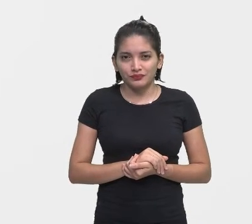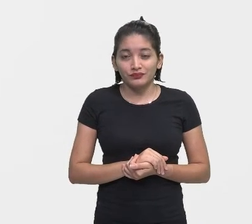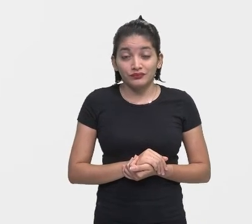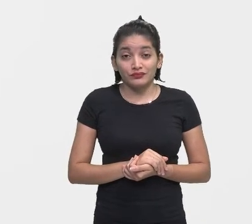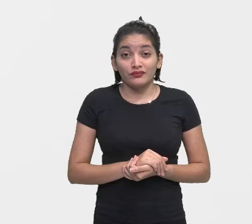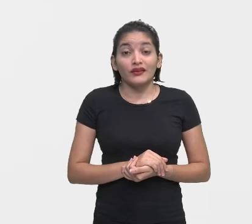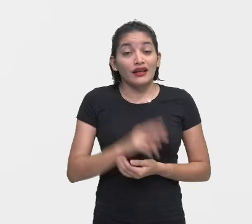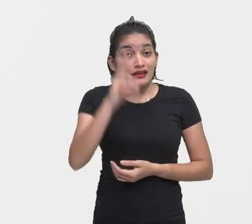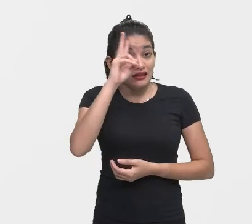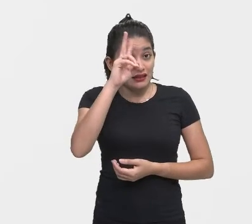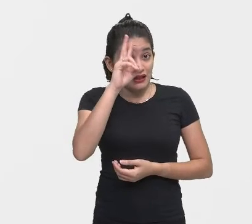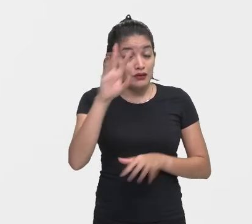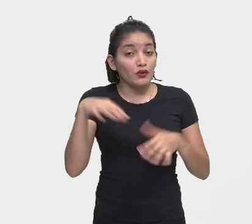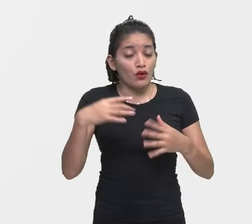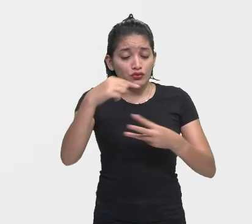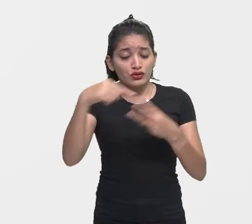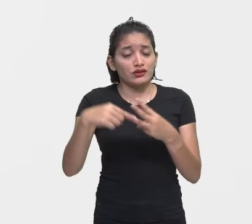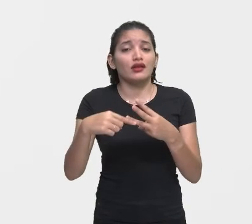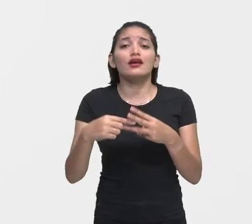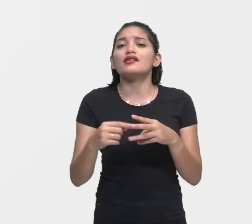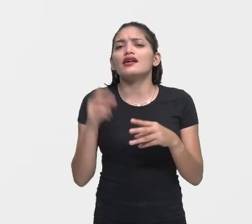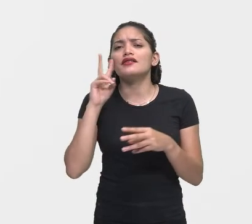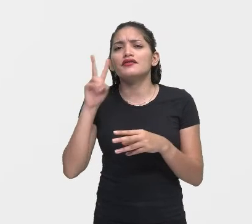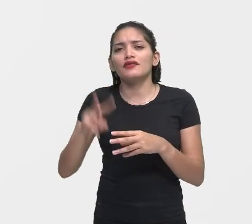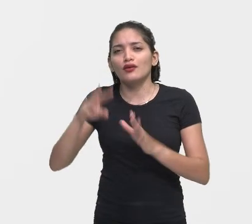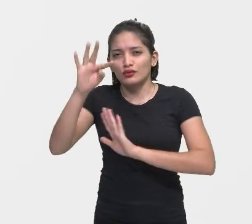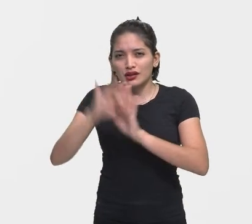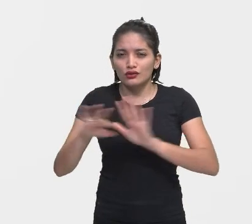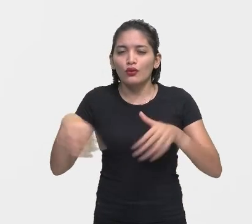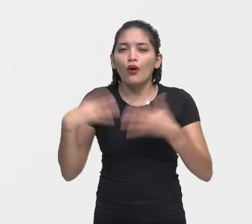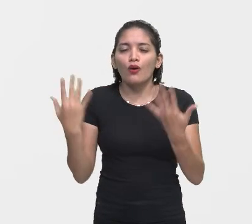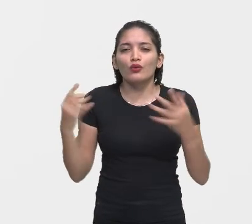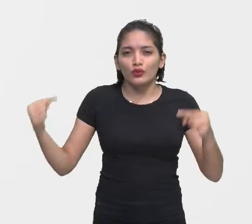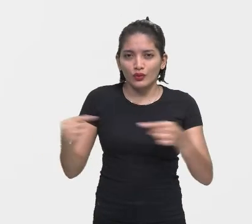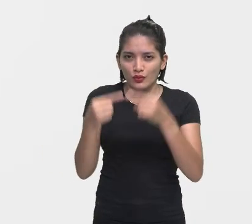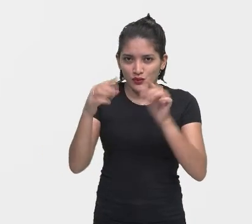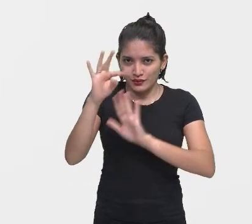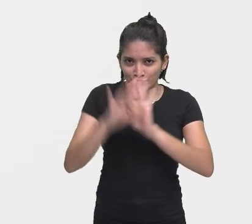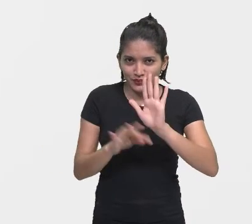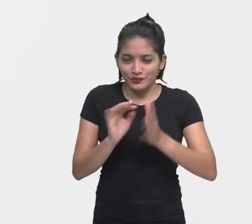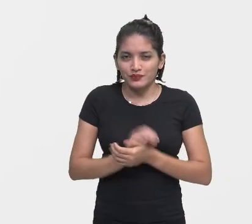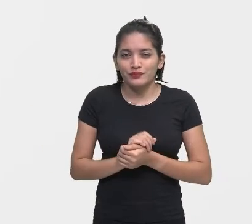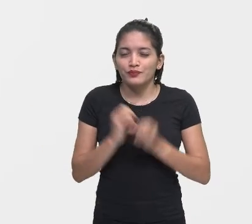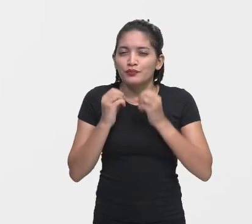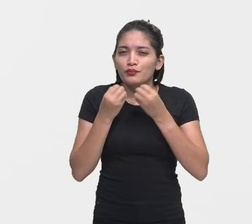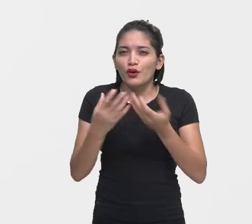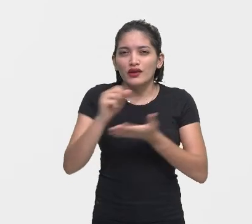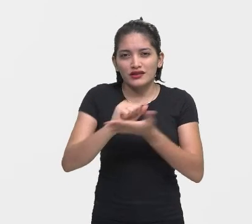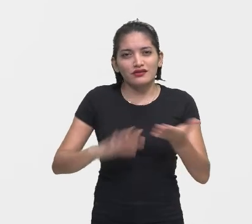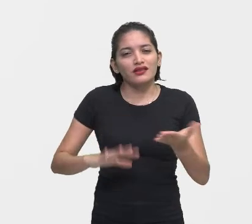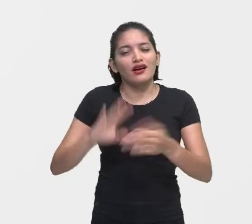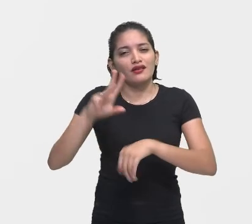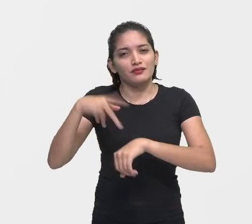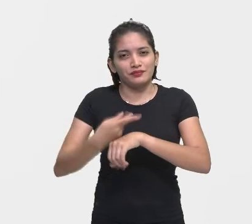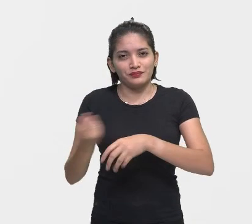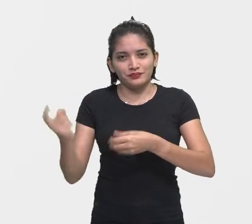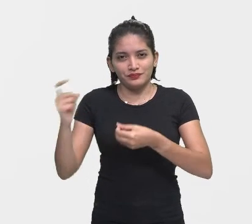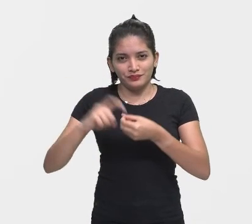Mora. Lembre quais são os 3 e veja aí pelo texto, ok? Bom trabalho, eu volto já.